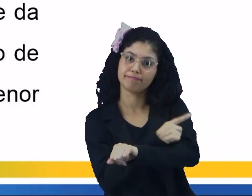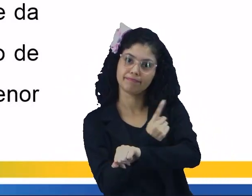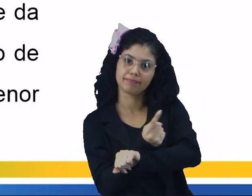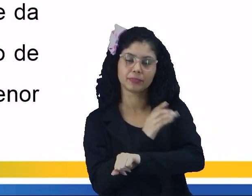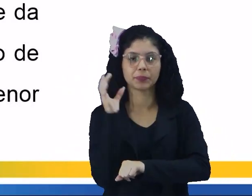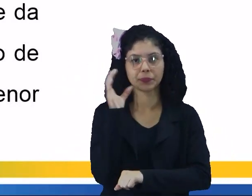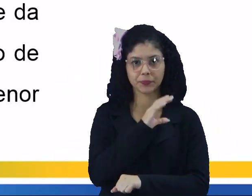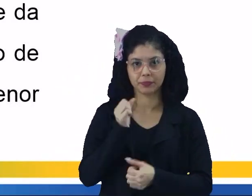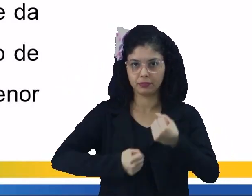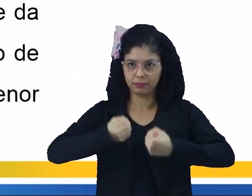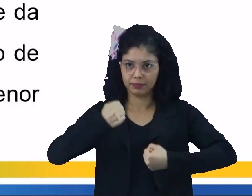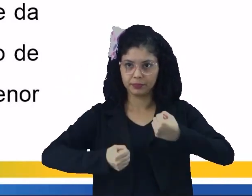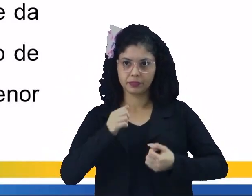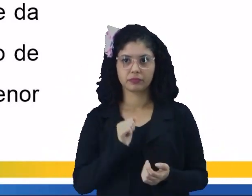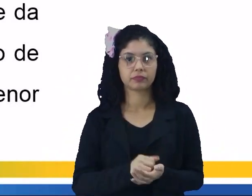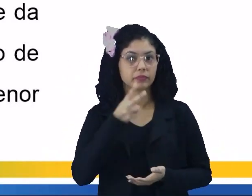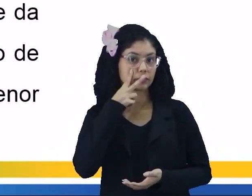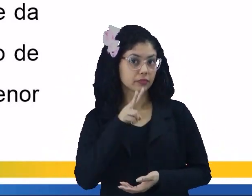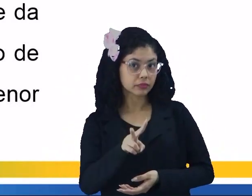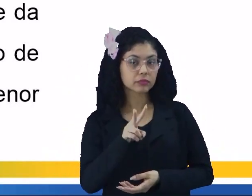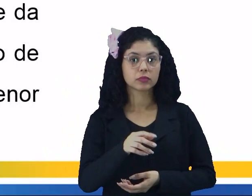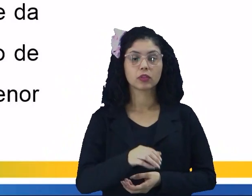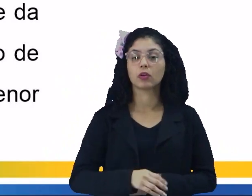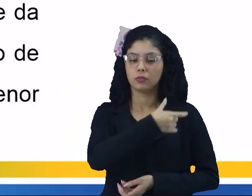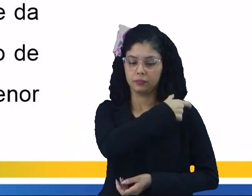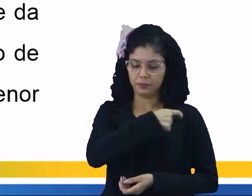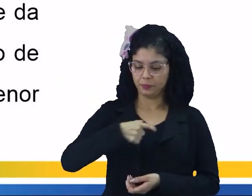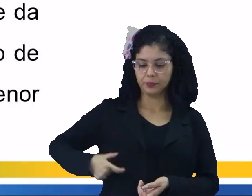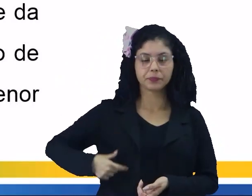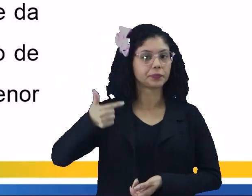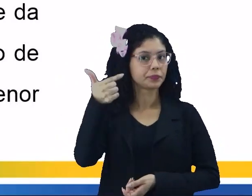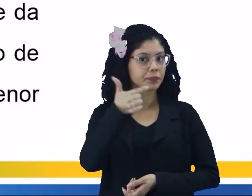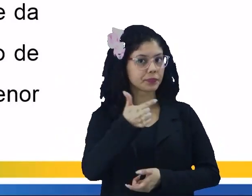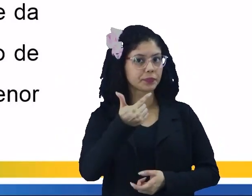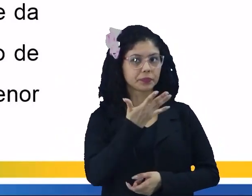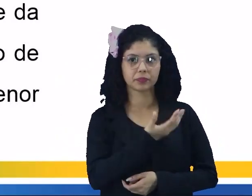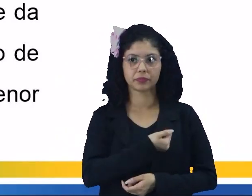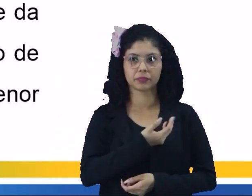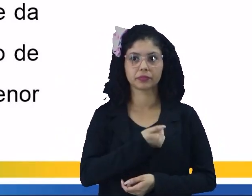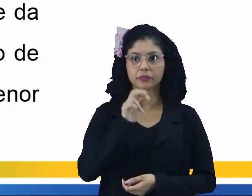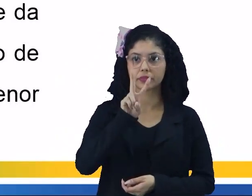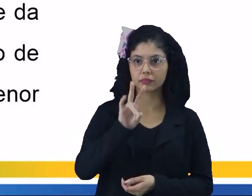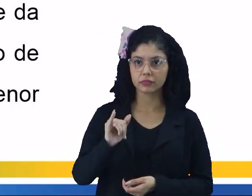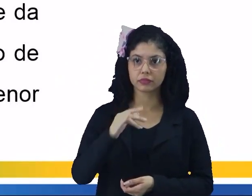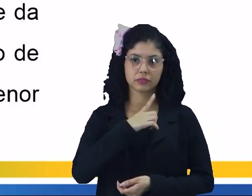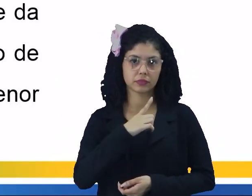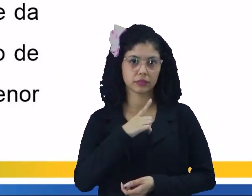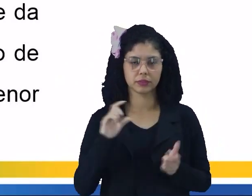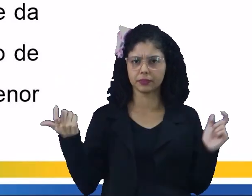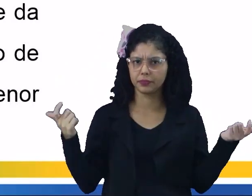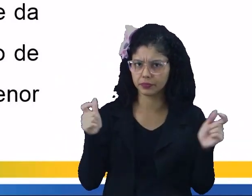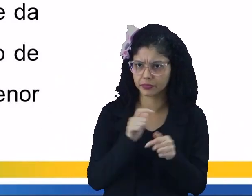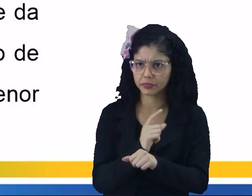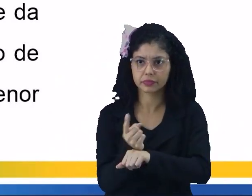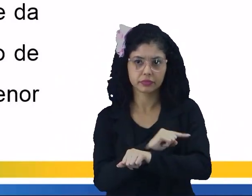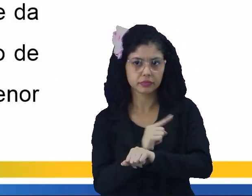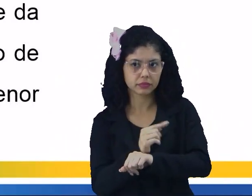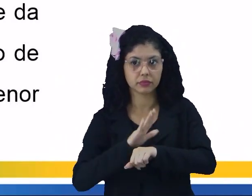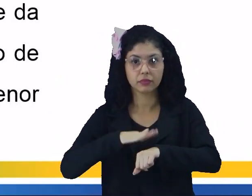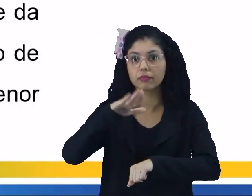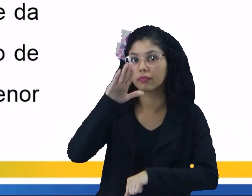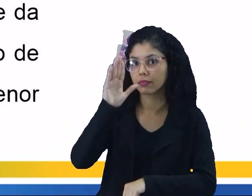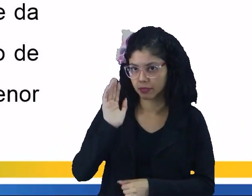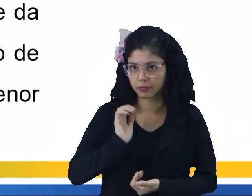do carro. Pelo gráfico, nós vimos que o cinto número 2 vai corresponder ao de menor